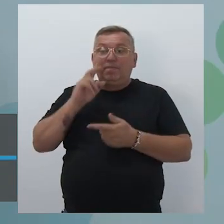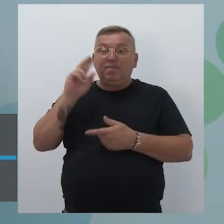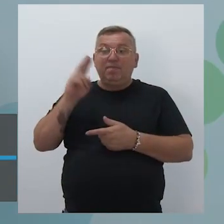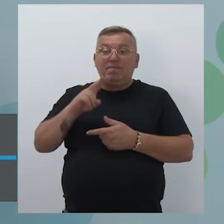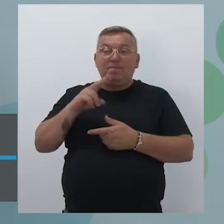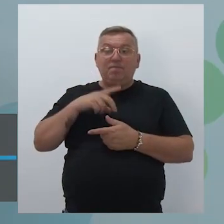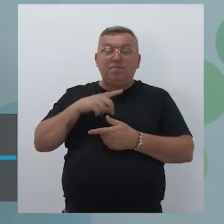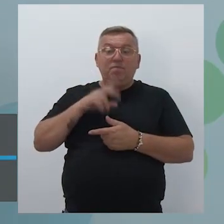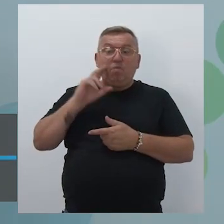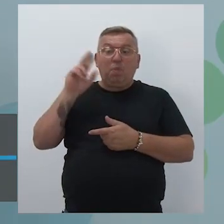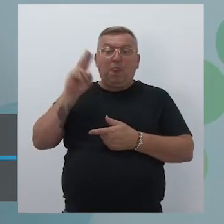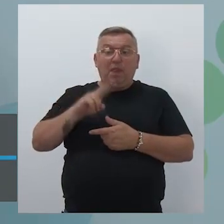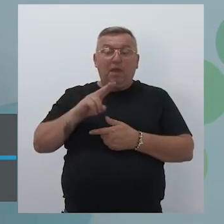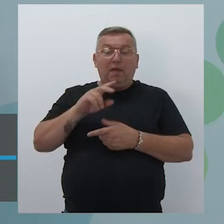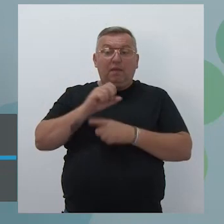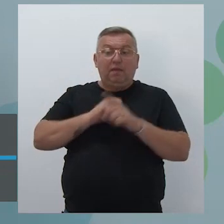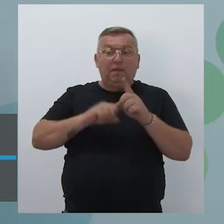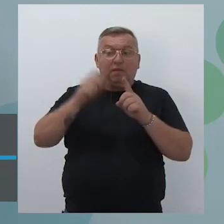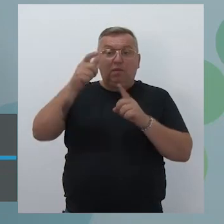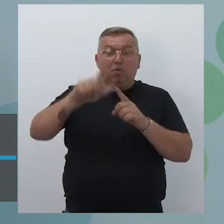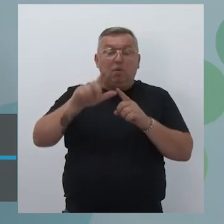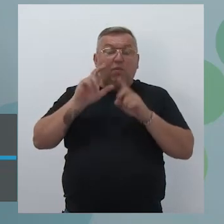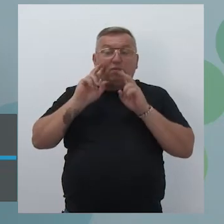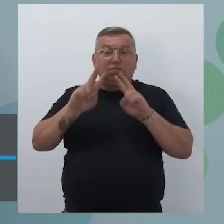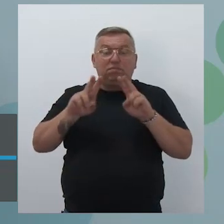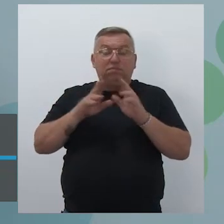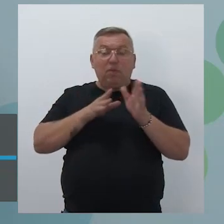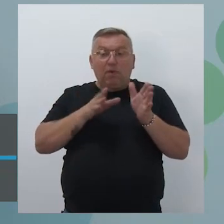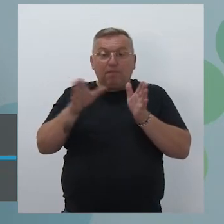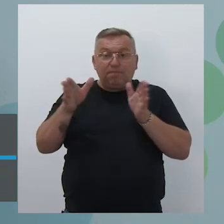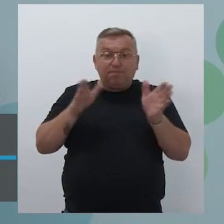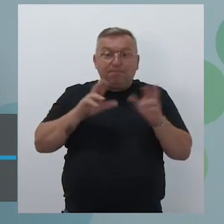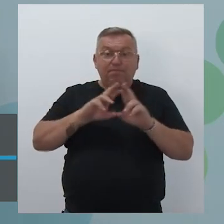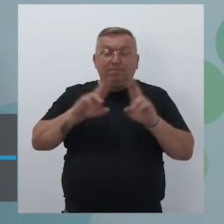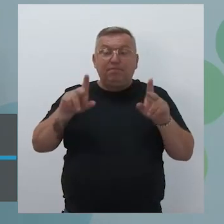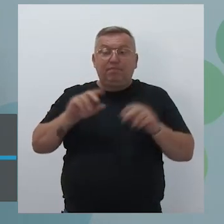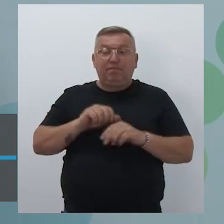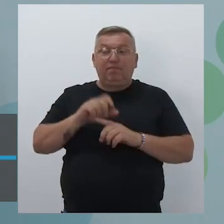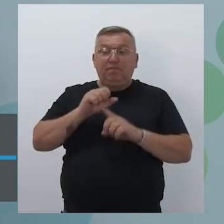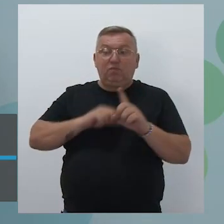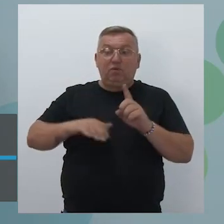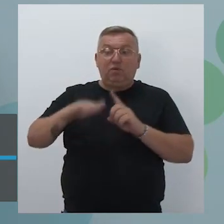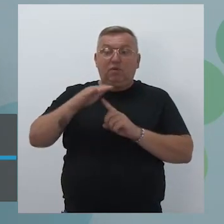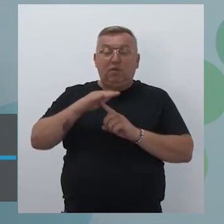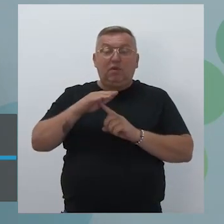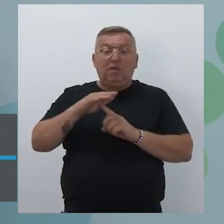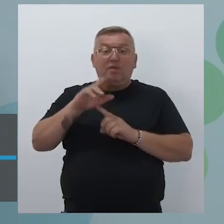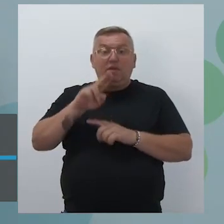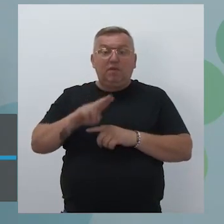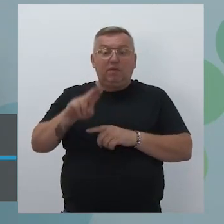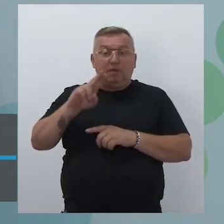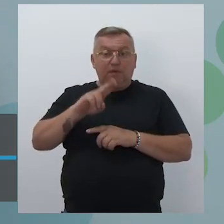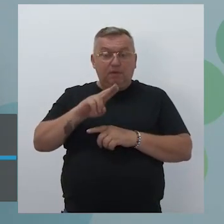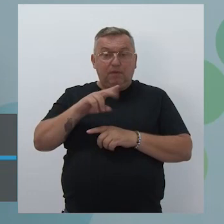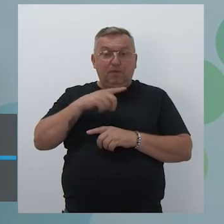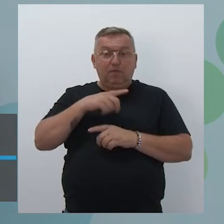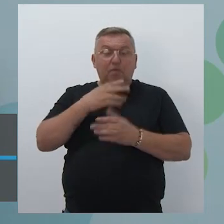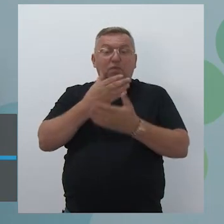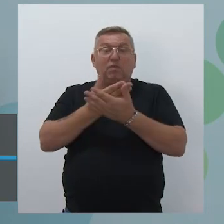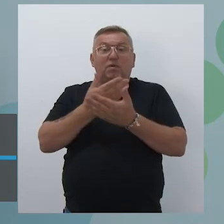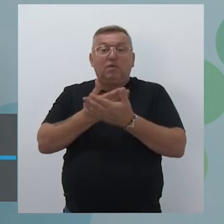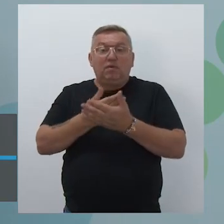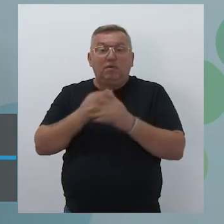um enxergar, a sociologia outro. Às vezes a sociologia vai se valer dos estudos